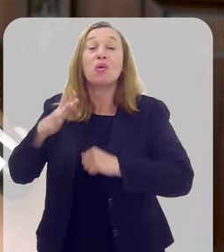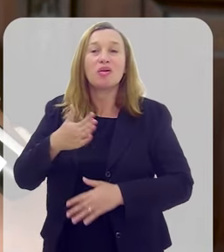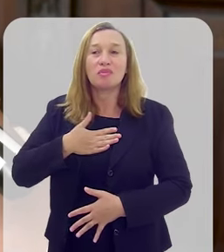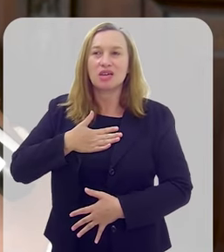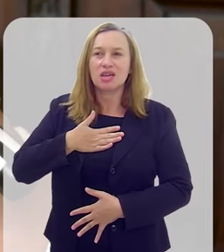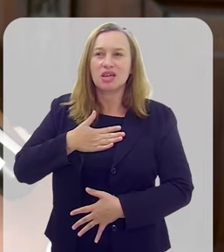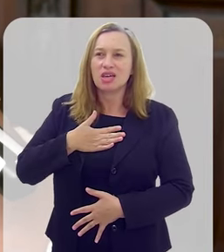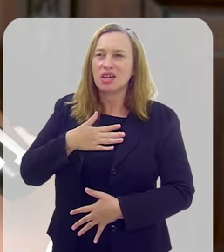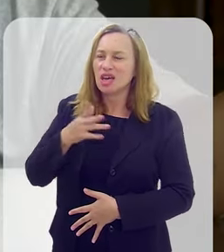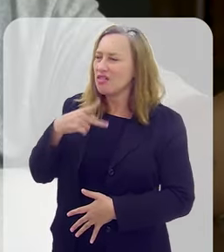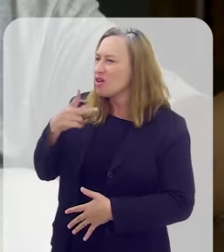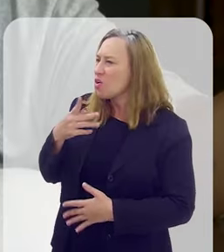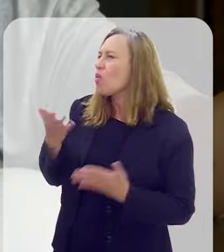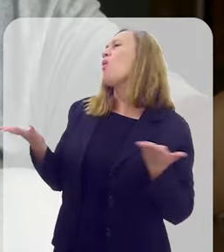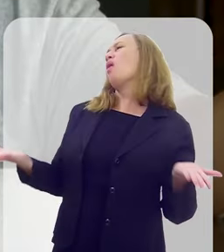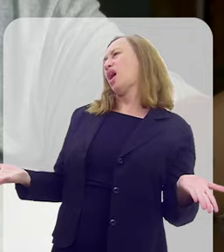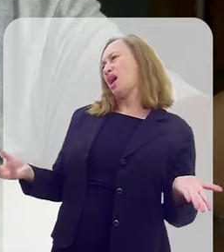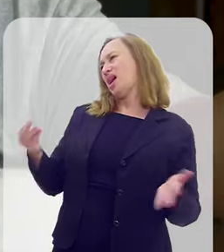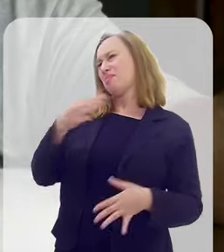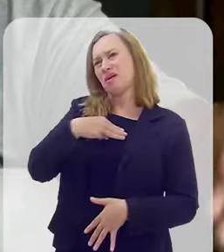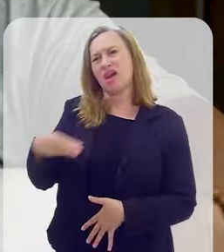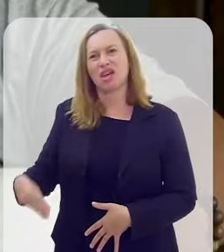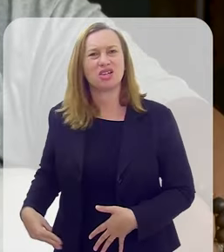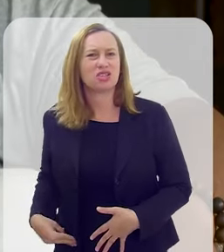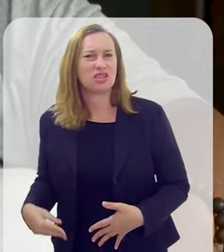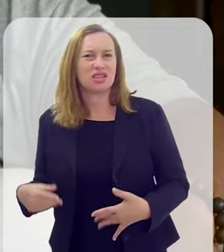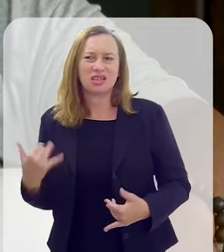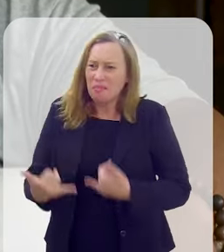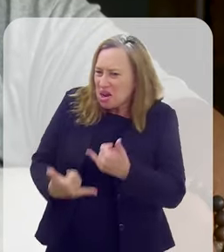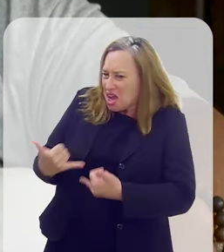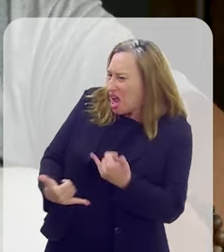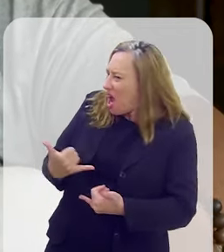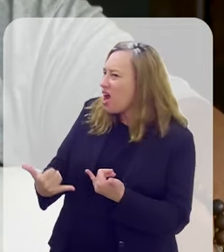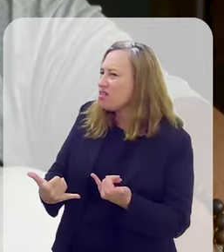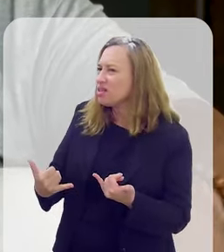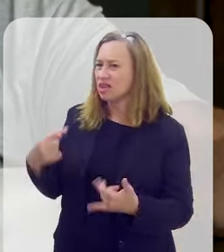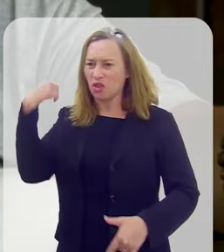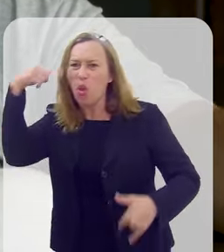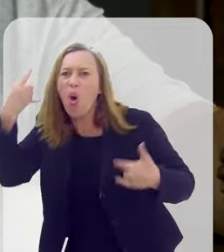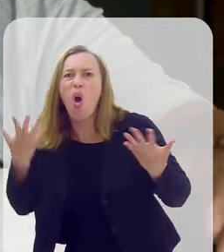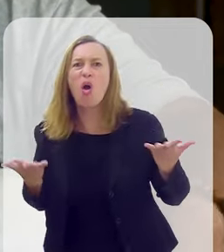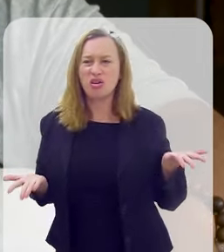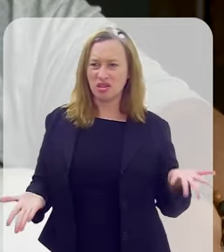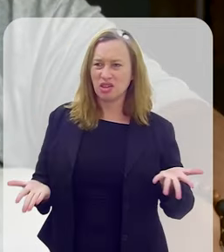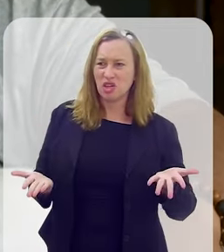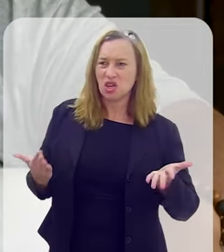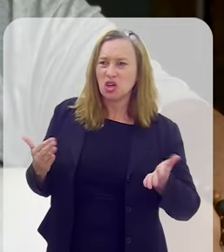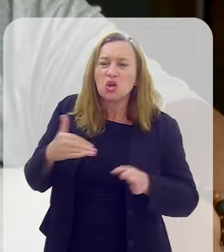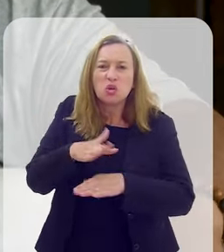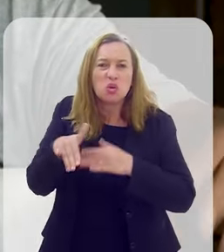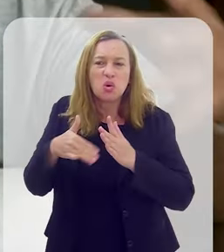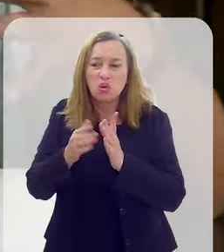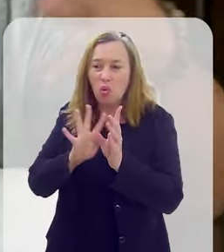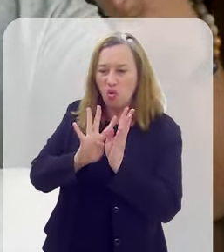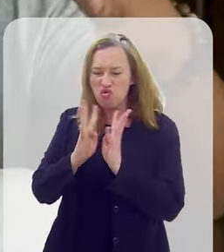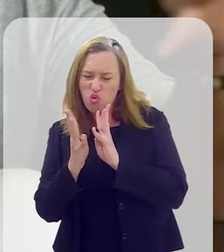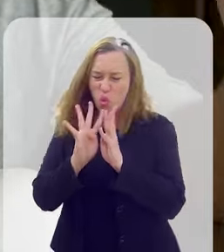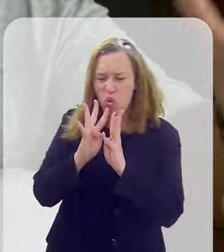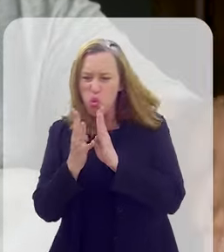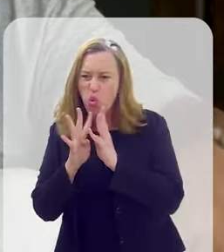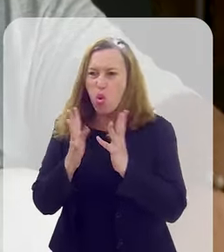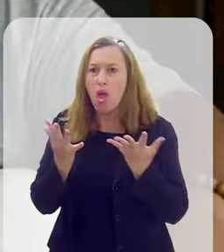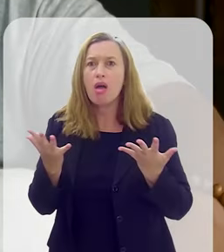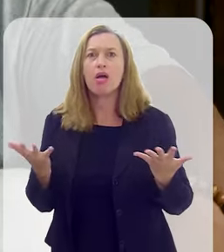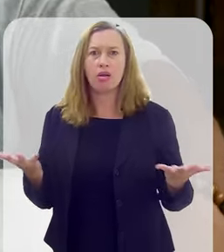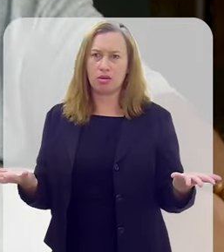não tinham entendido Quem era Jesus disz Qual é mestre tá brincando tá de Bob a turma toda tá te